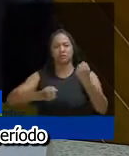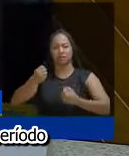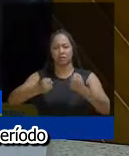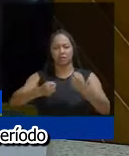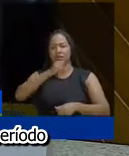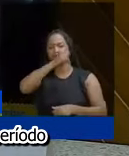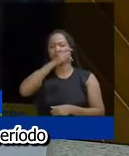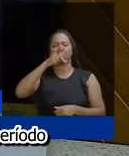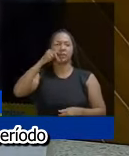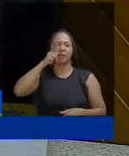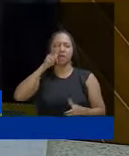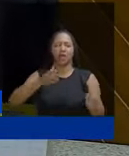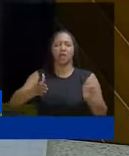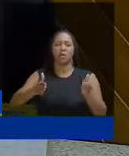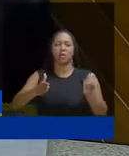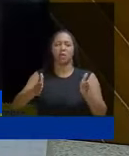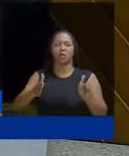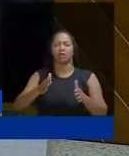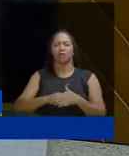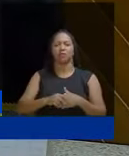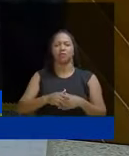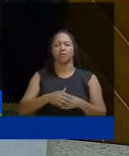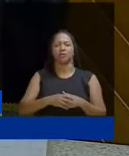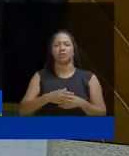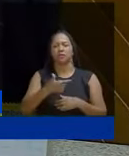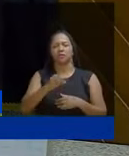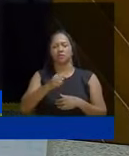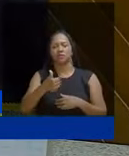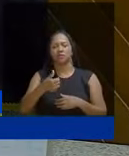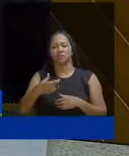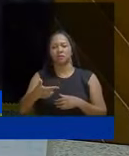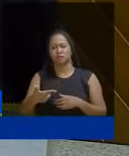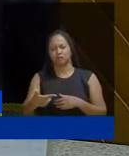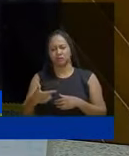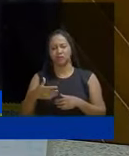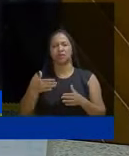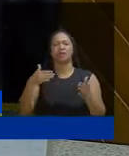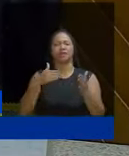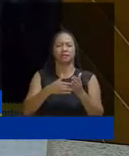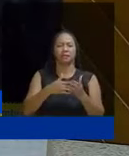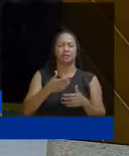Amapá, no período de 21/12/2012 a